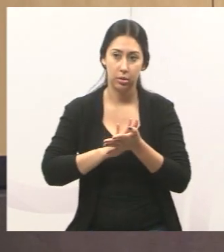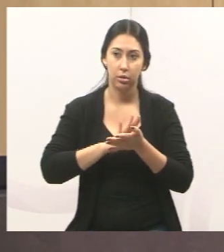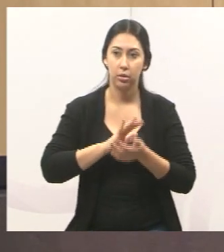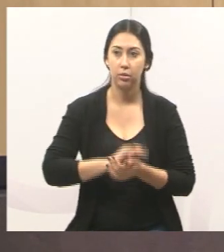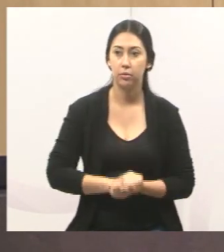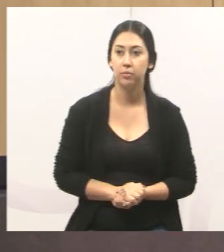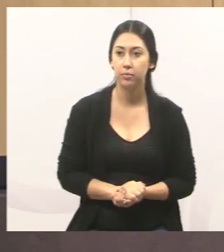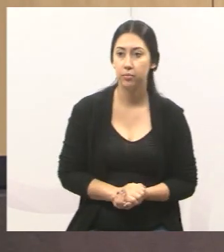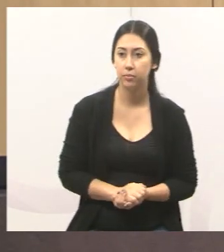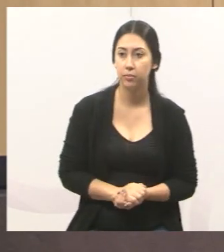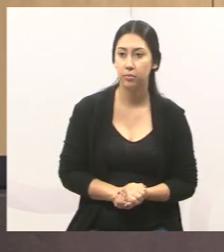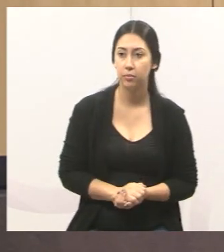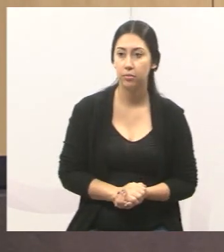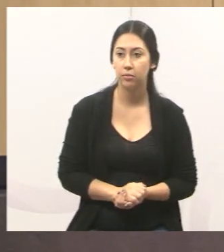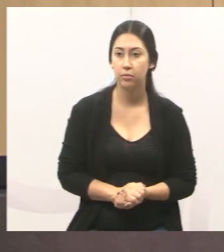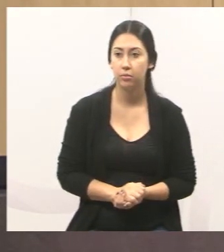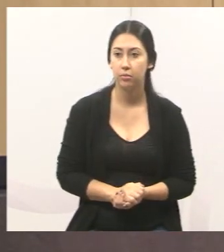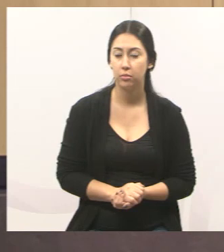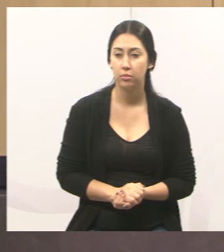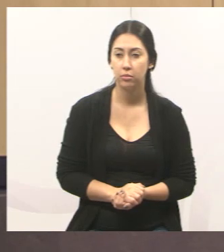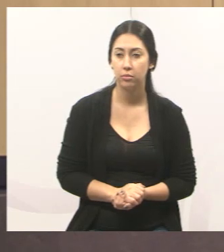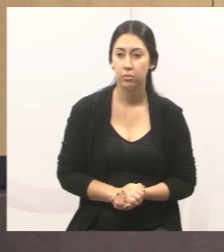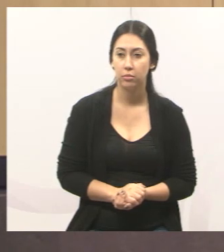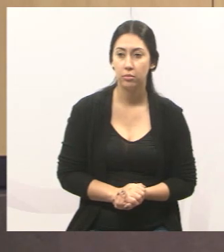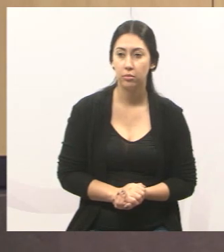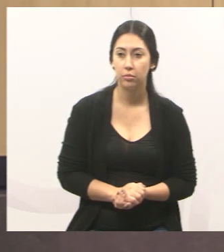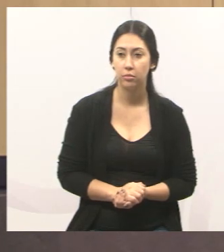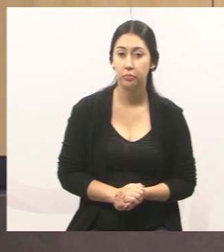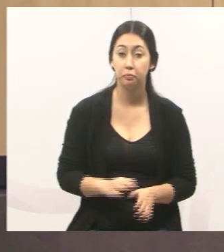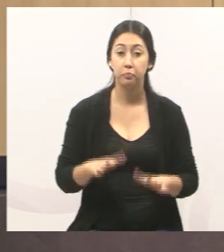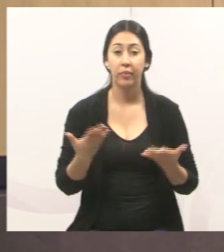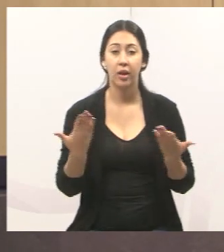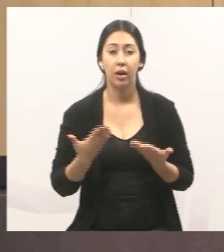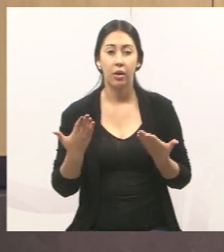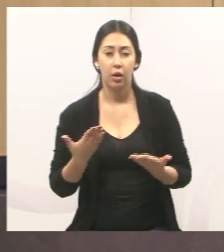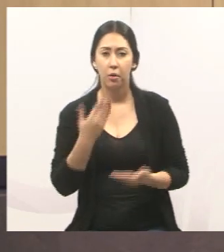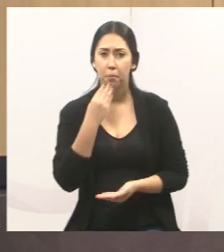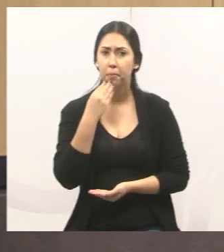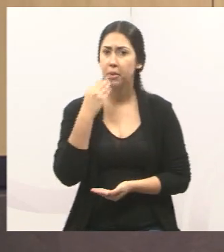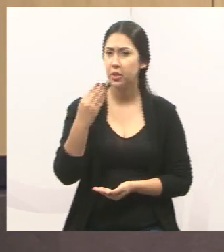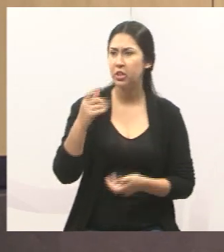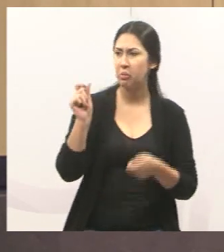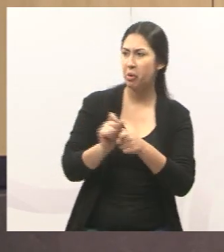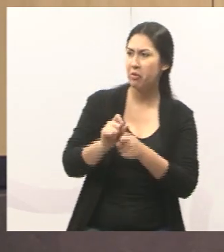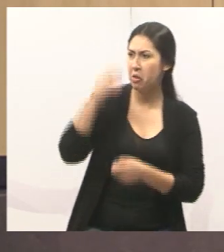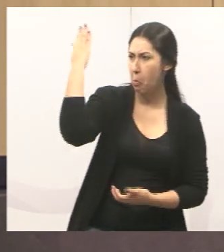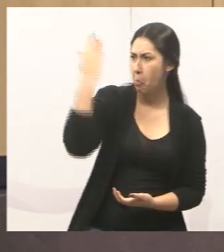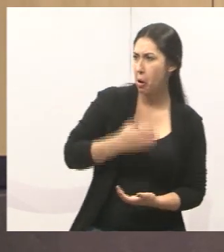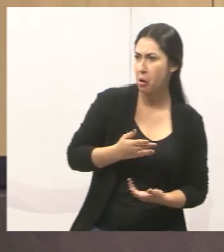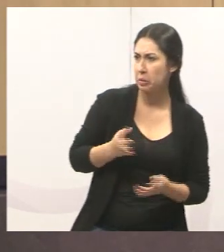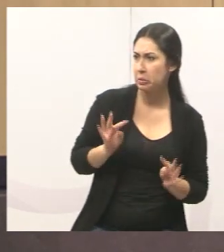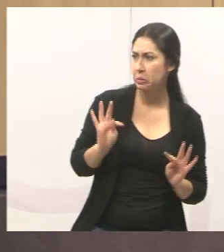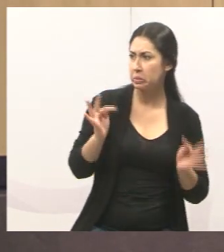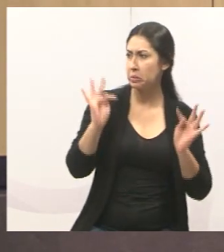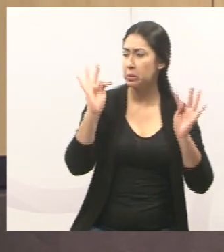de folha 136 e 138. Com relação ao pedido para a produção de prova técnica